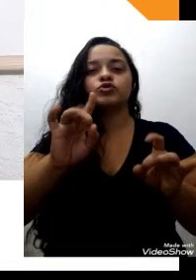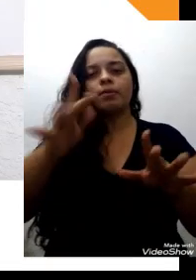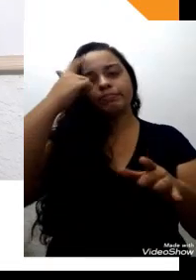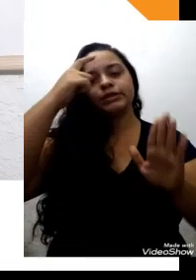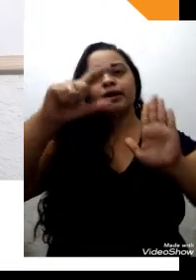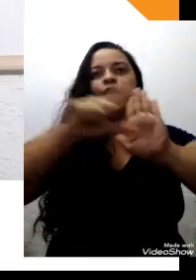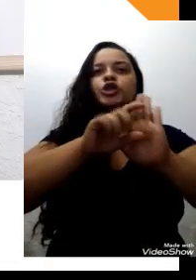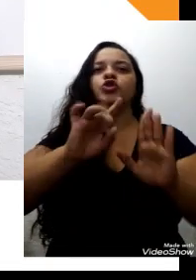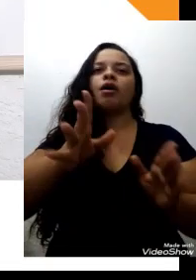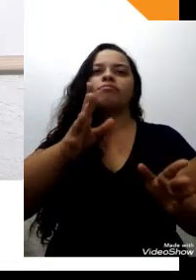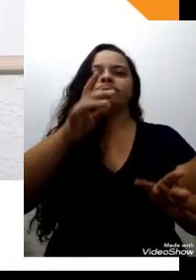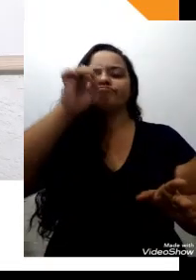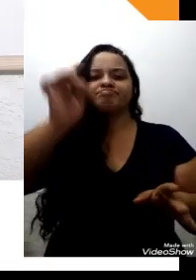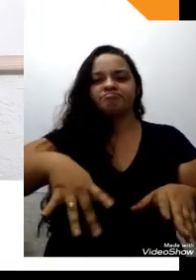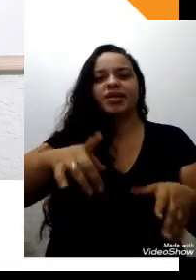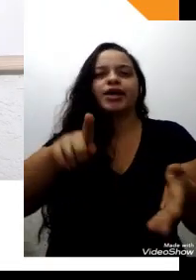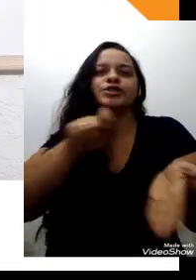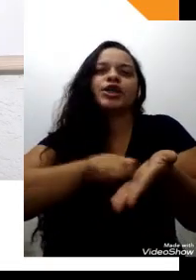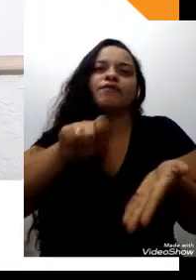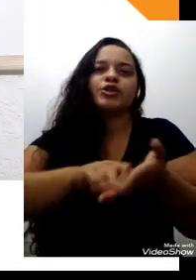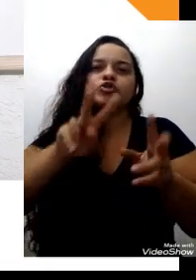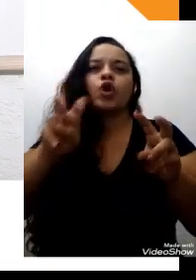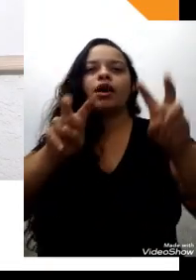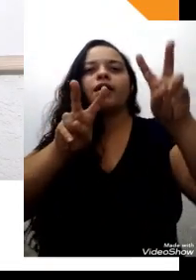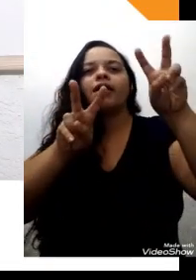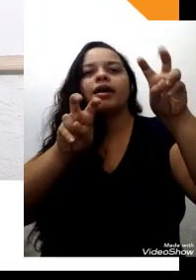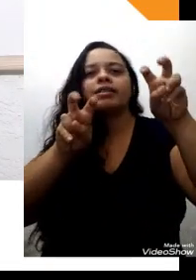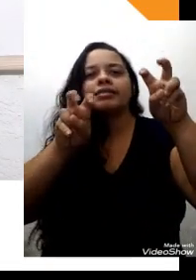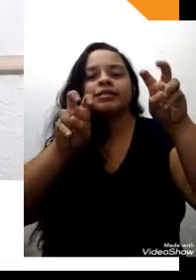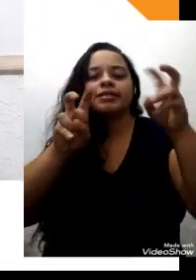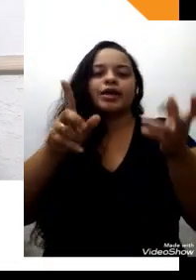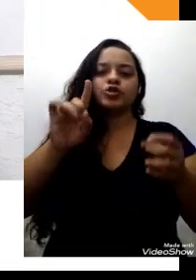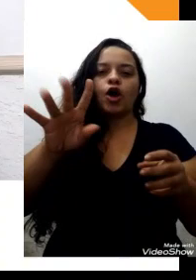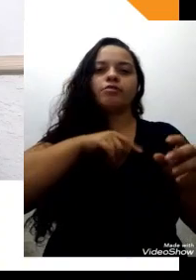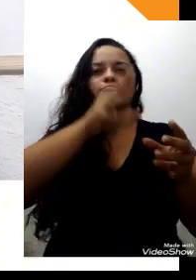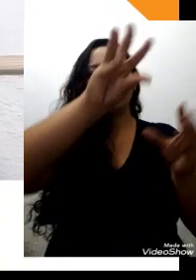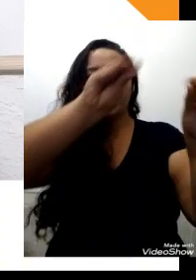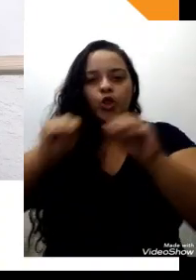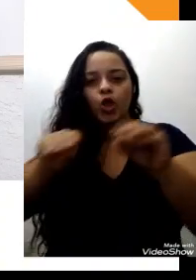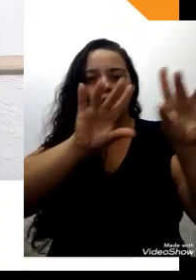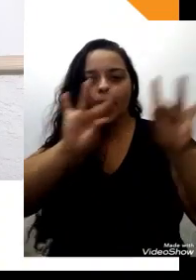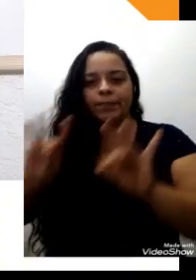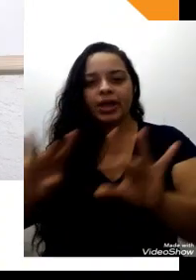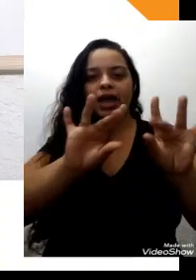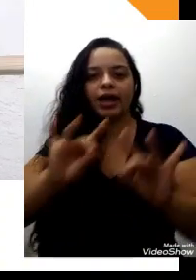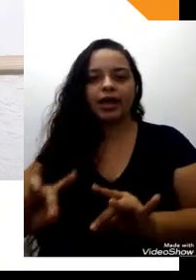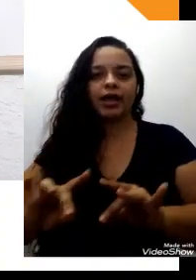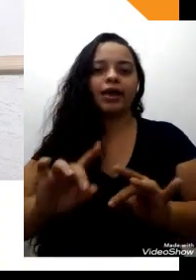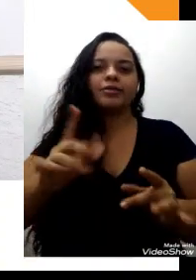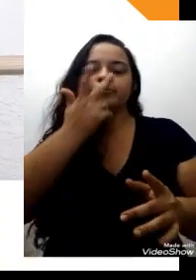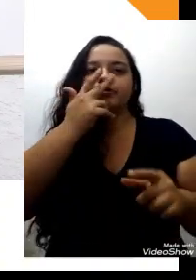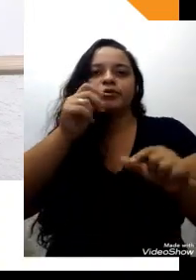caráter acessório, como muitos imaginam, e ela não serve só para explanar o tema de